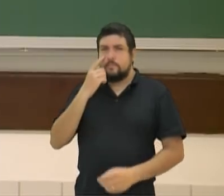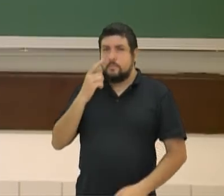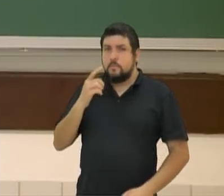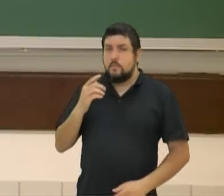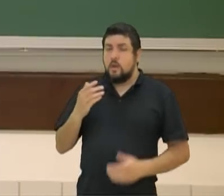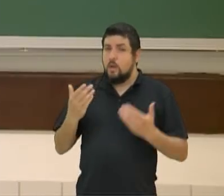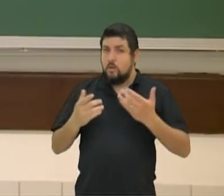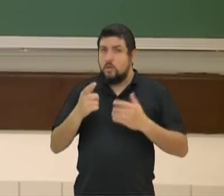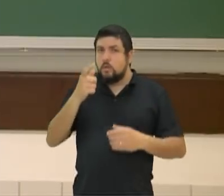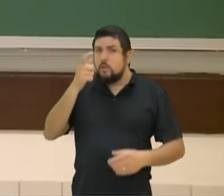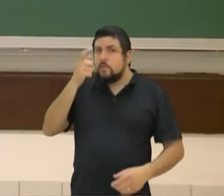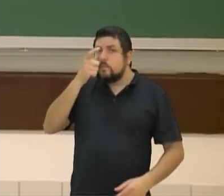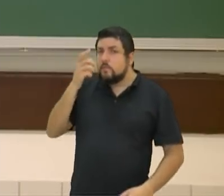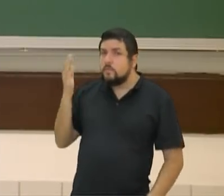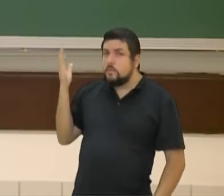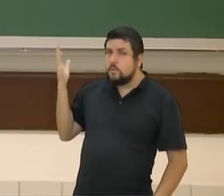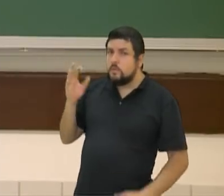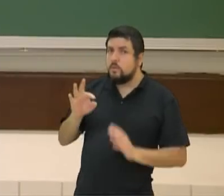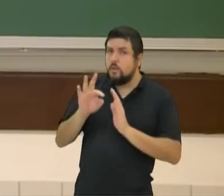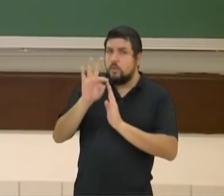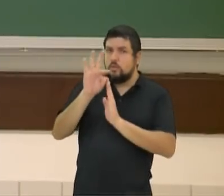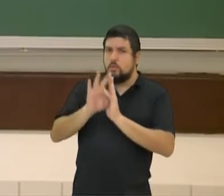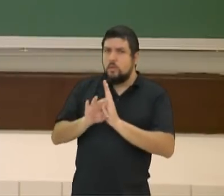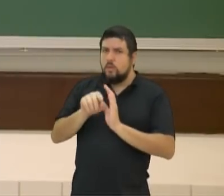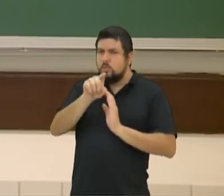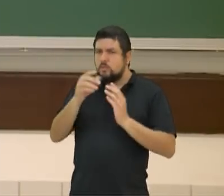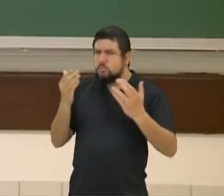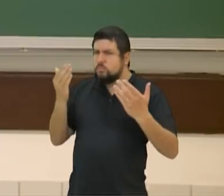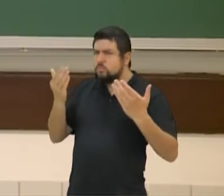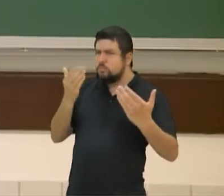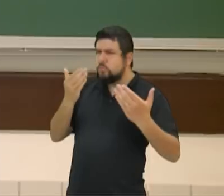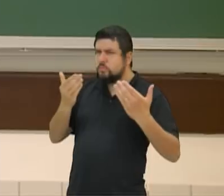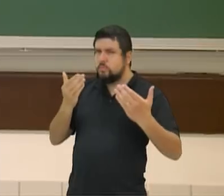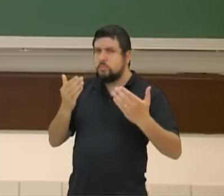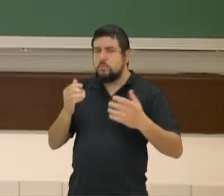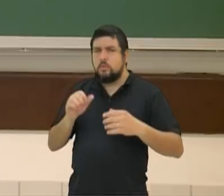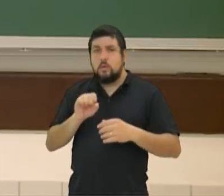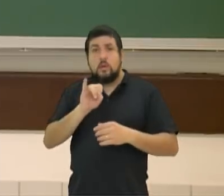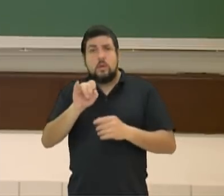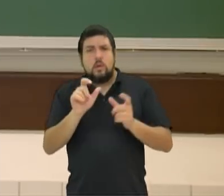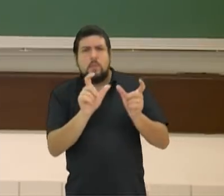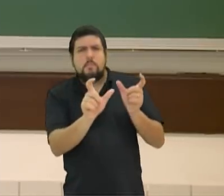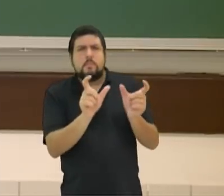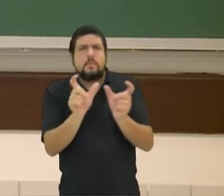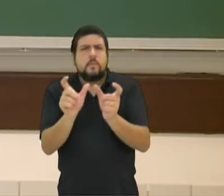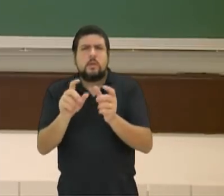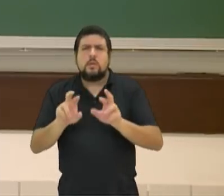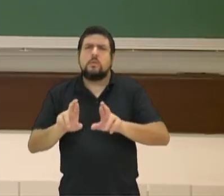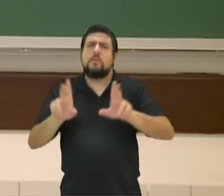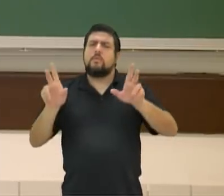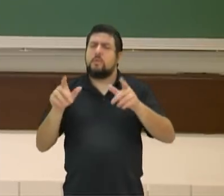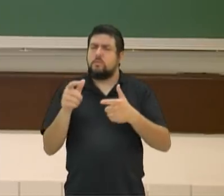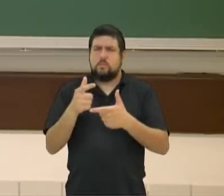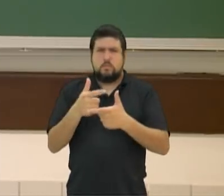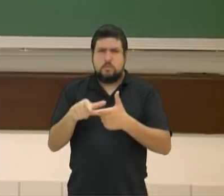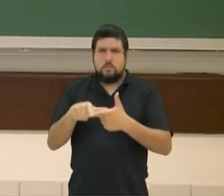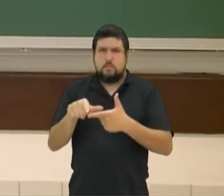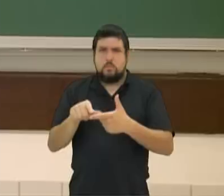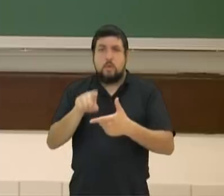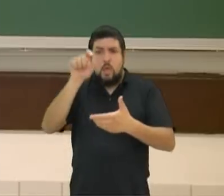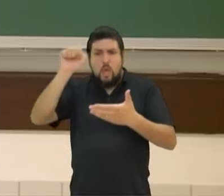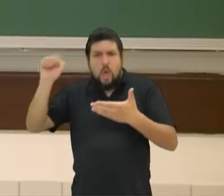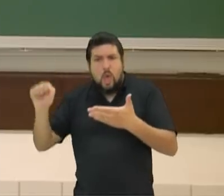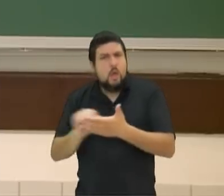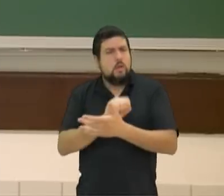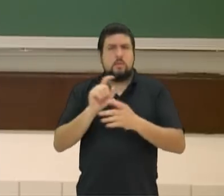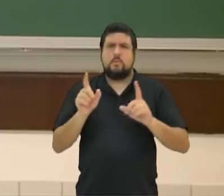você pode olhar e conferir com a sua resposta se está parecido. Se tiver alguma palavra diferente, não se assuste e não apague tudo que você